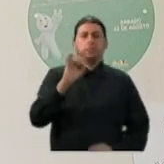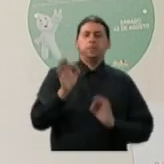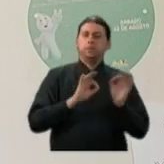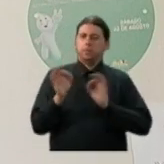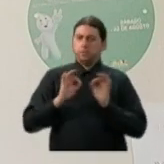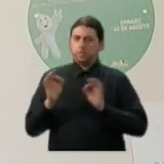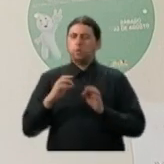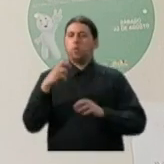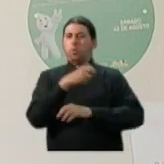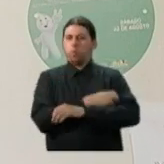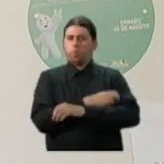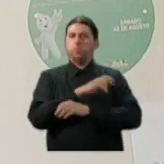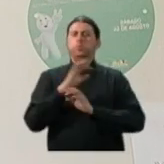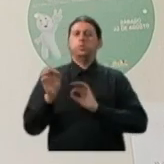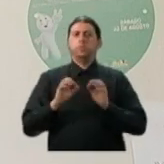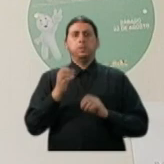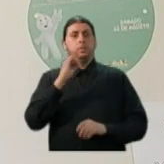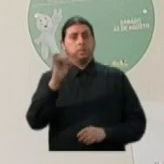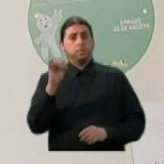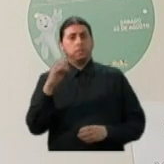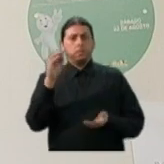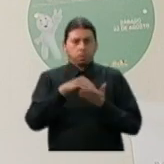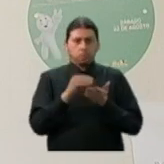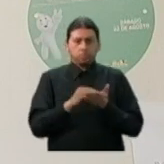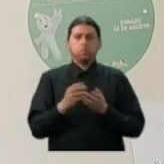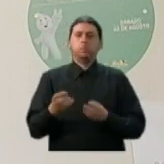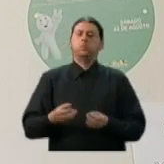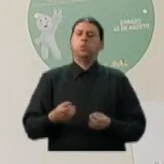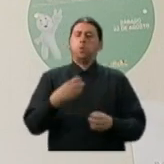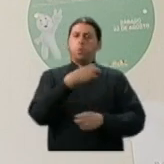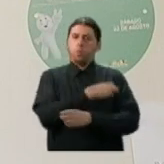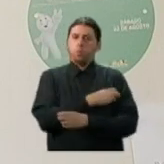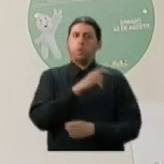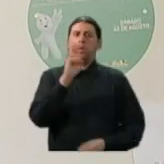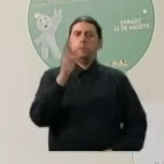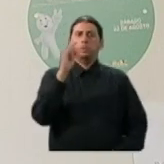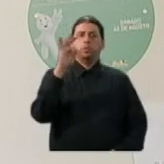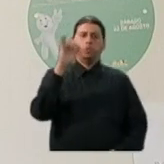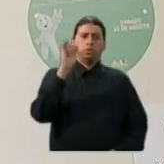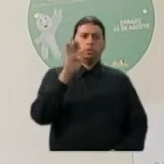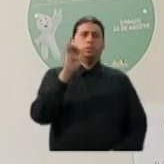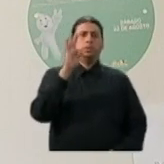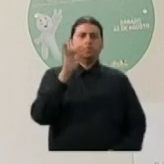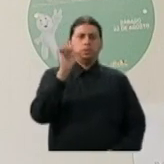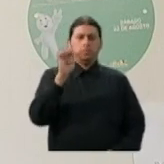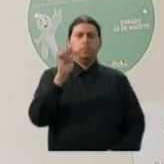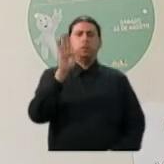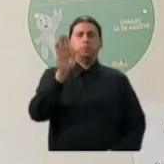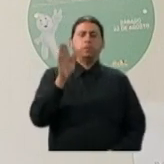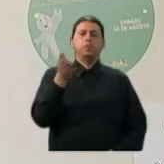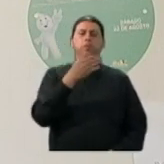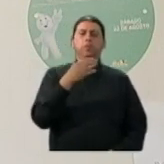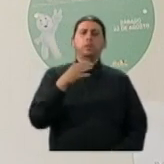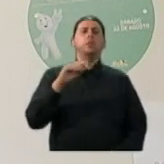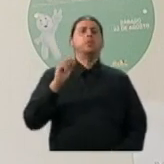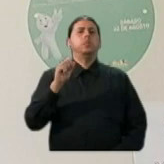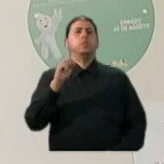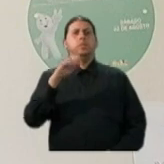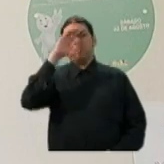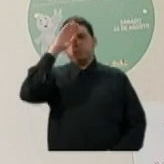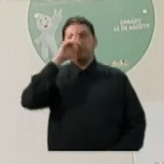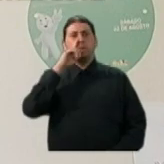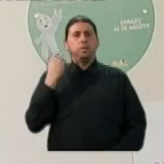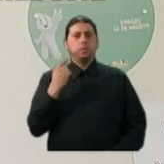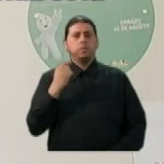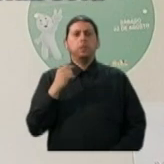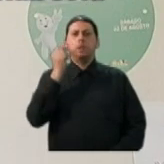as doses e complementar, se necessário, da hepatite B, difteria e tétano, febre amarela, sarampo, caxumba e